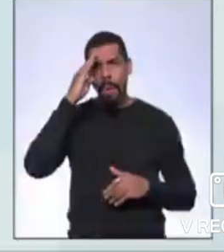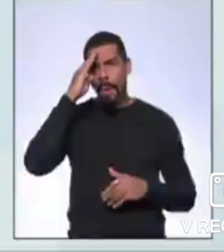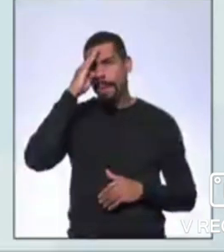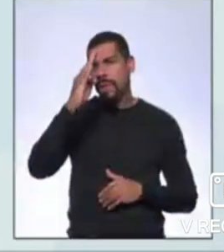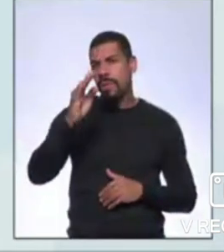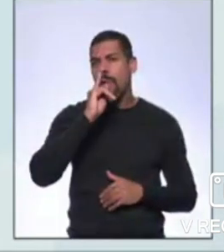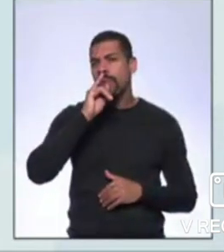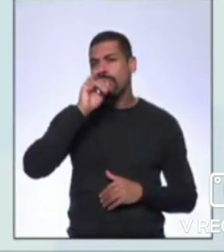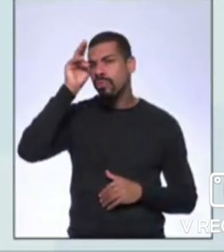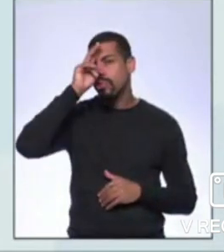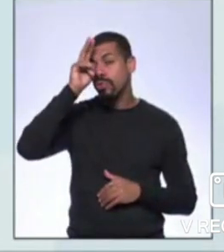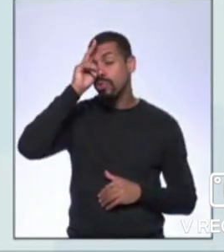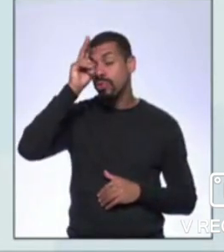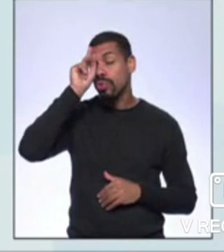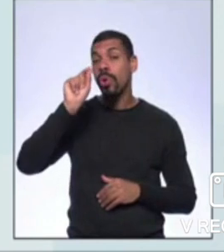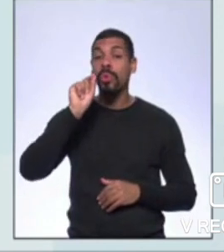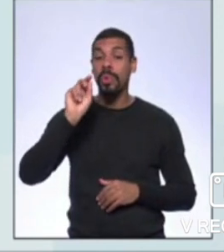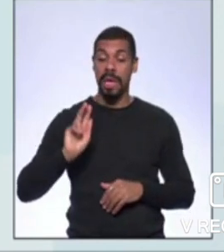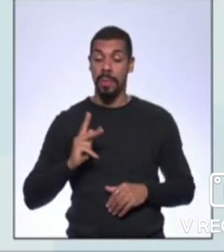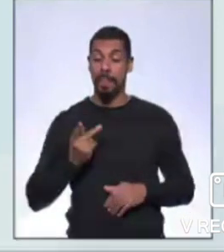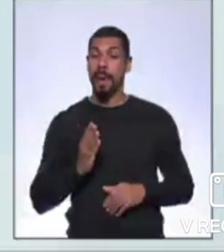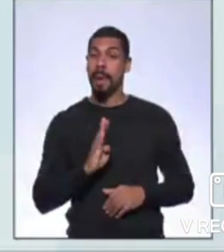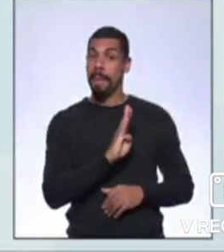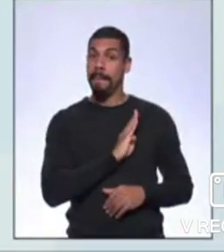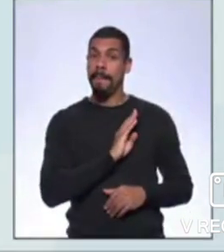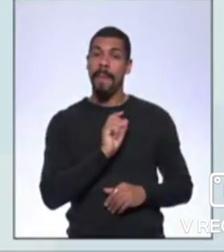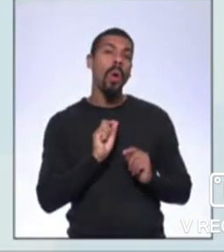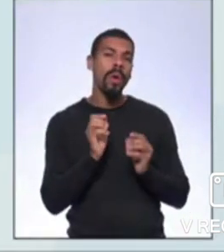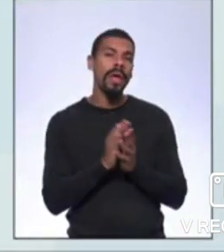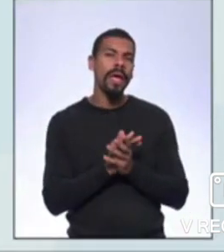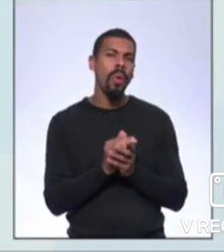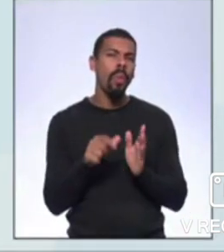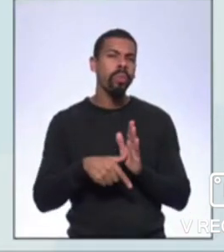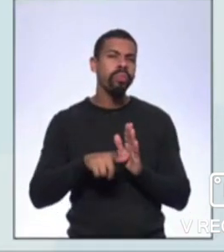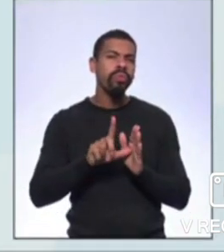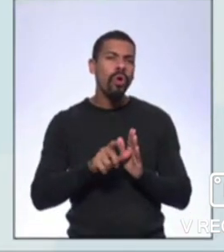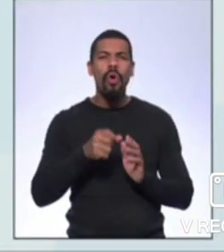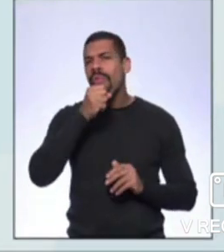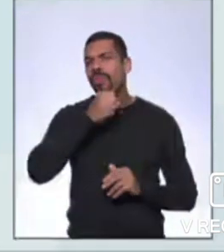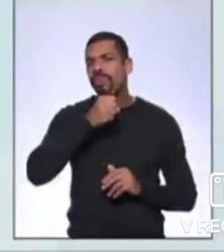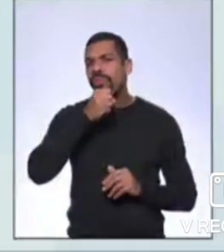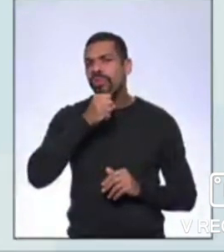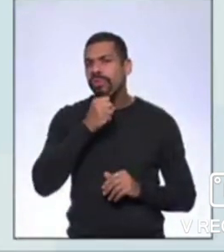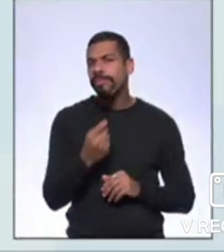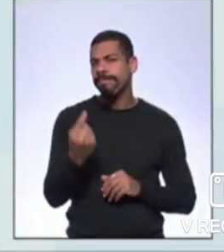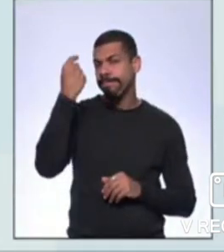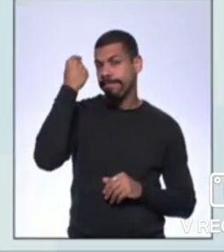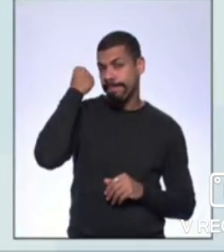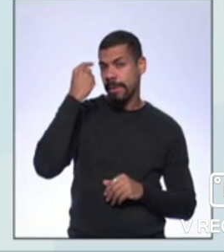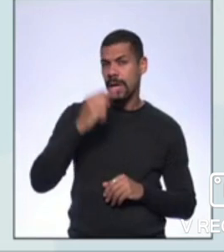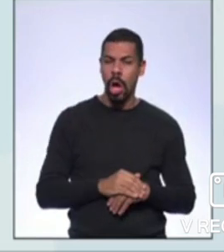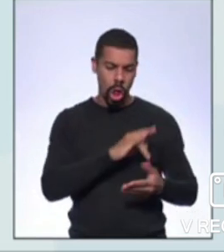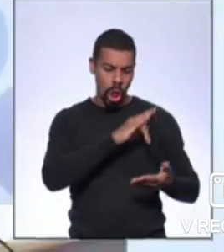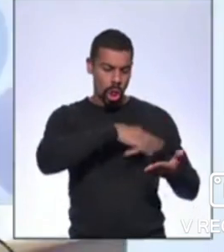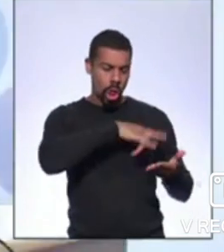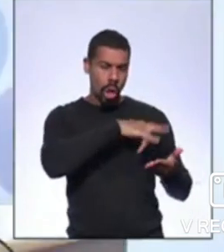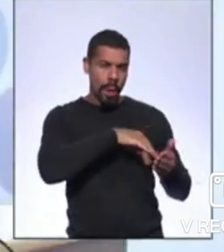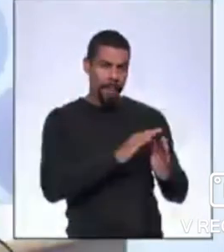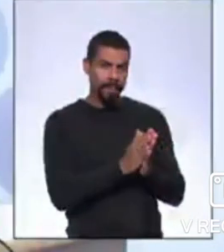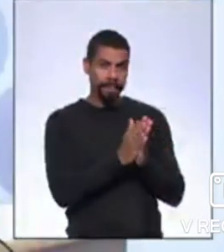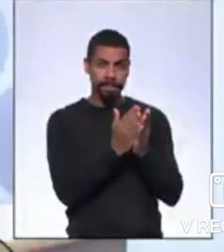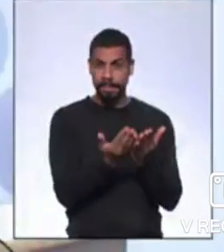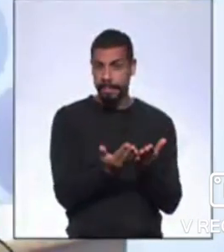fonte histórica dos hebreus é o Antigo Testamento, né? Que eles chamam de Torá. É o Antigo Testamento da Bíblia, que